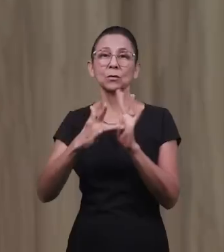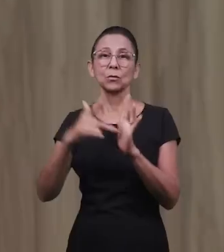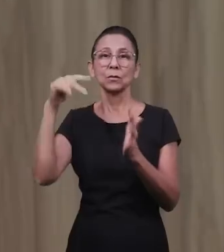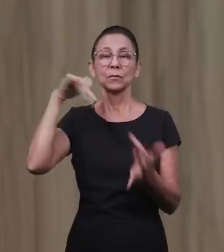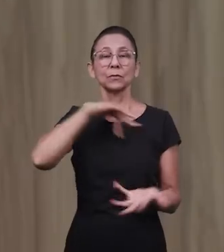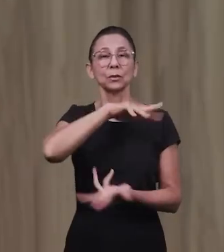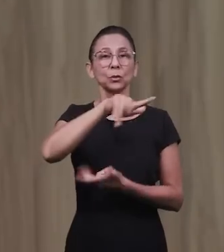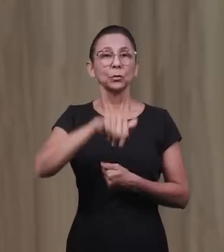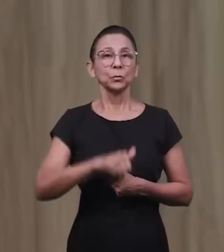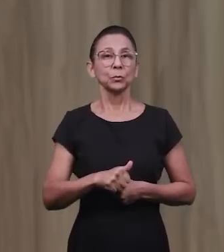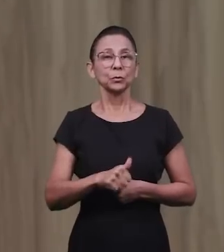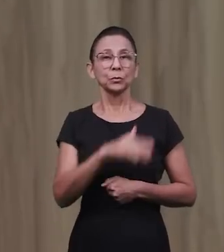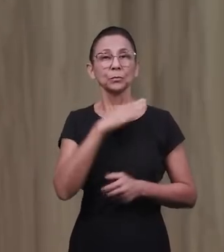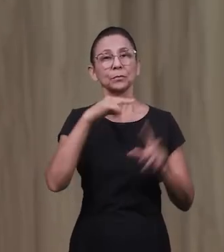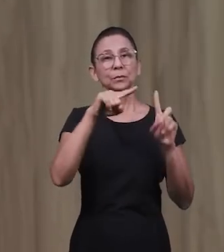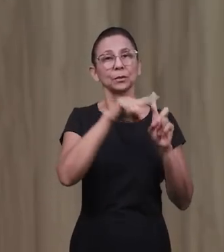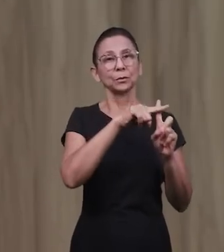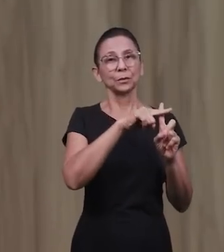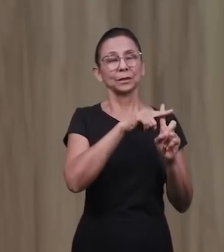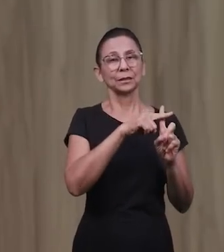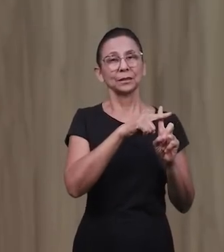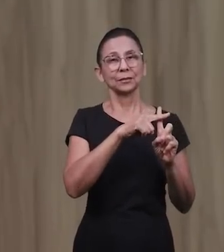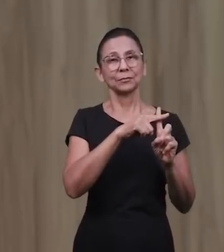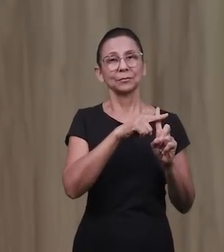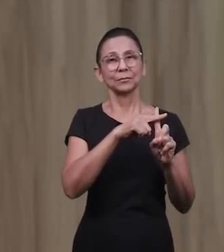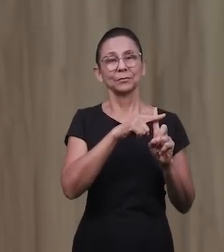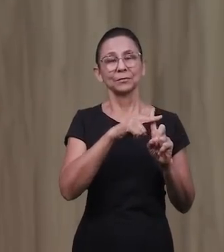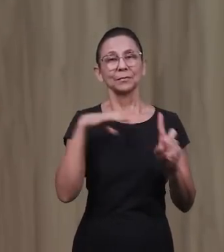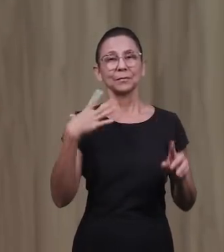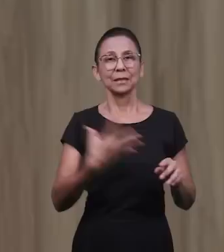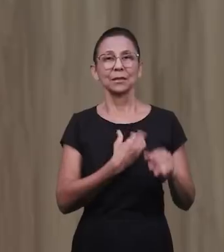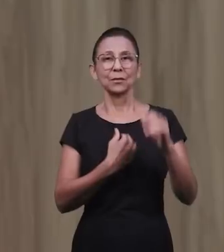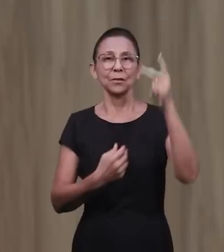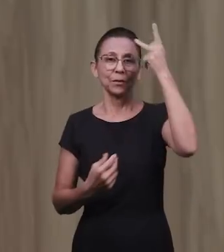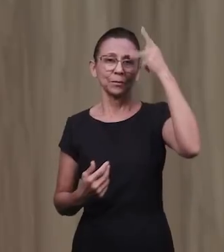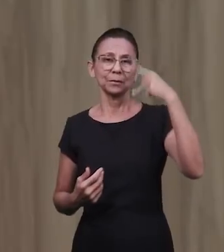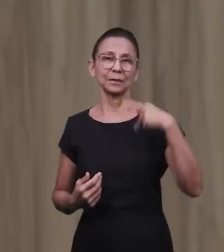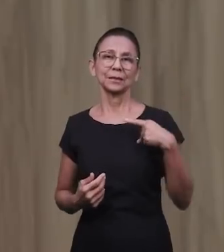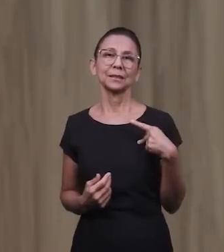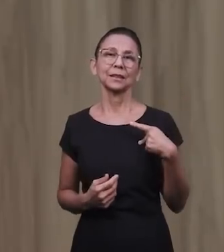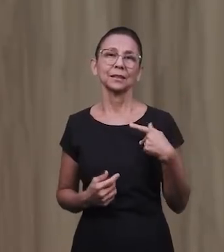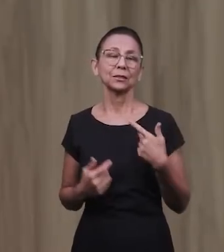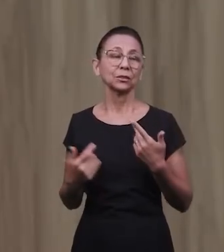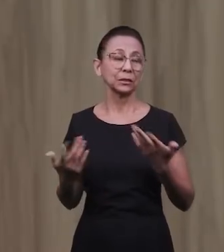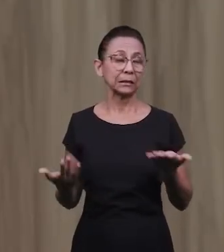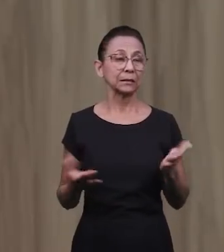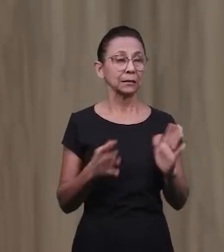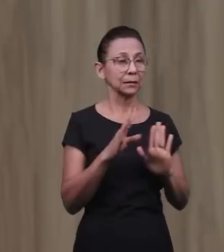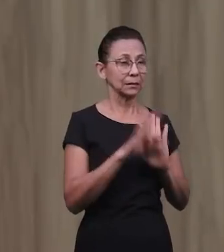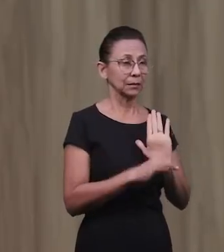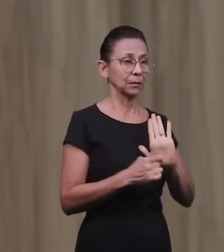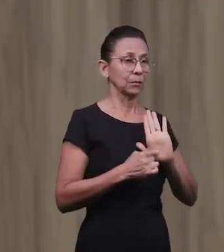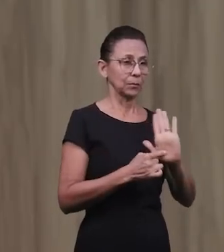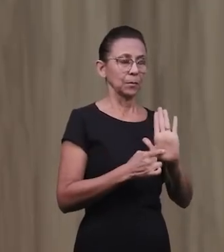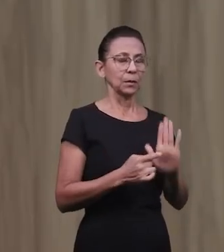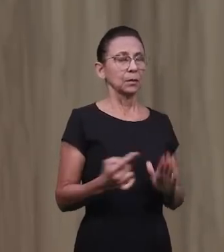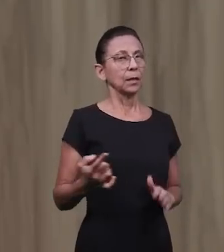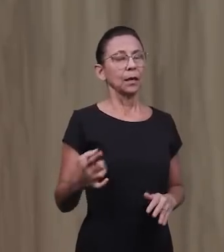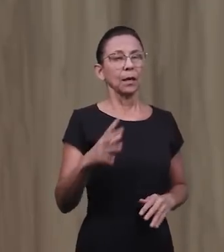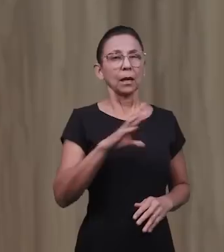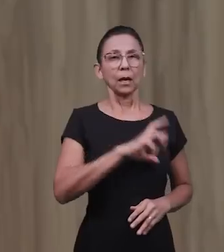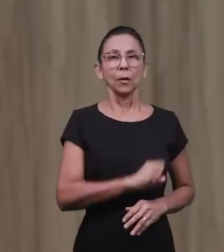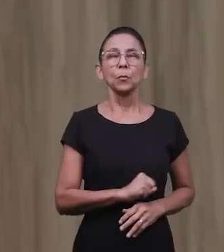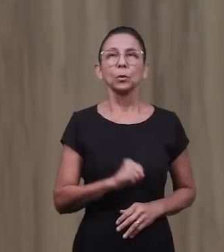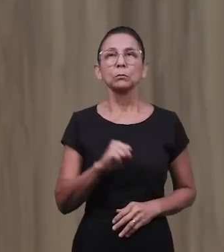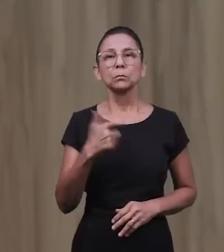pecados. Esse texto, ou esses textos que lemos, falam desse amor que nós estávamos aqui conversando sobre,